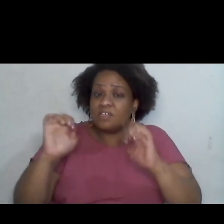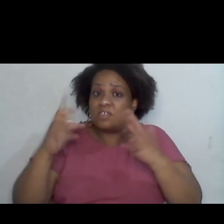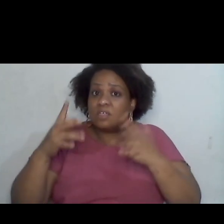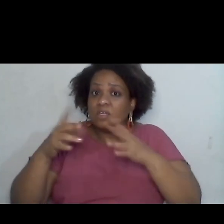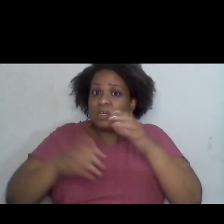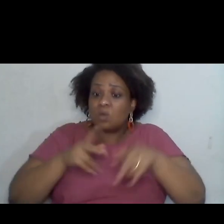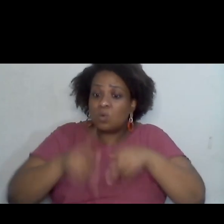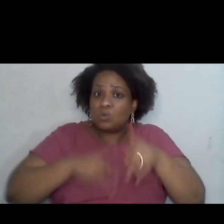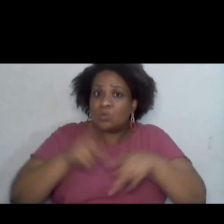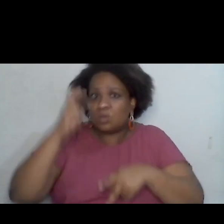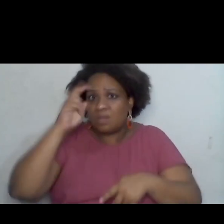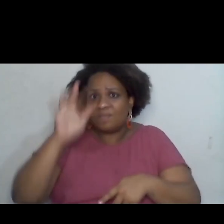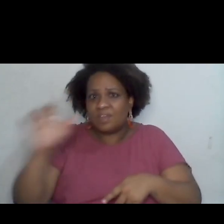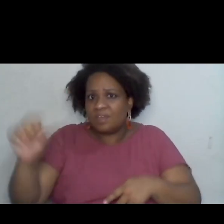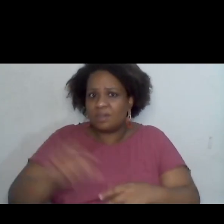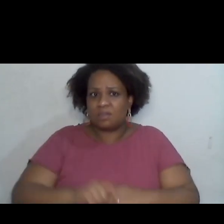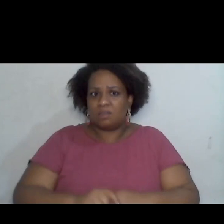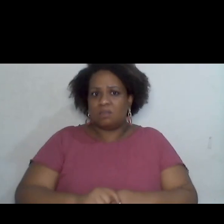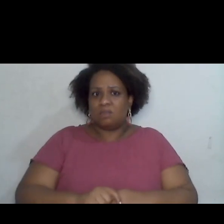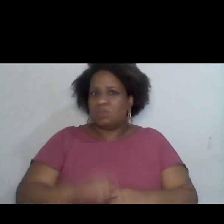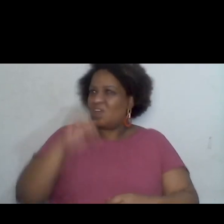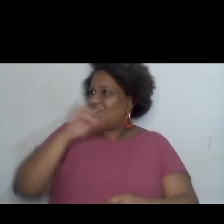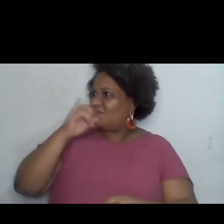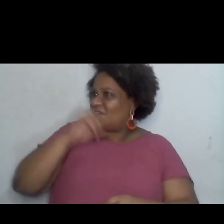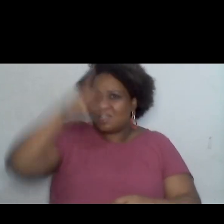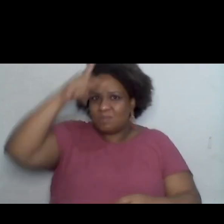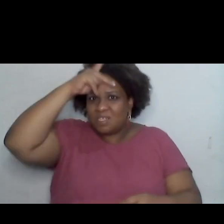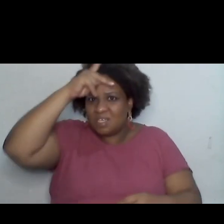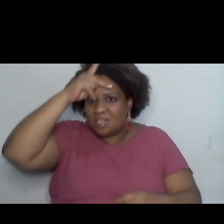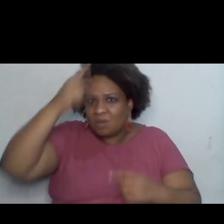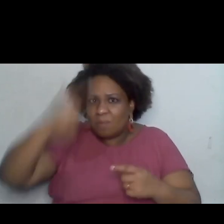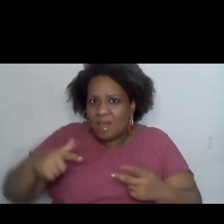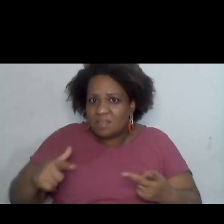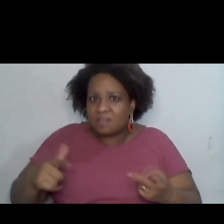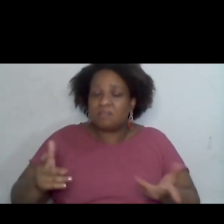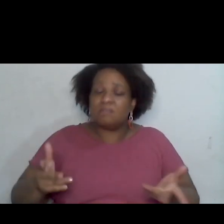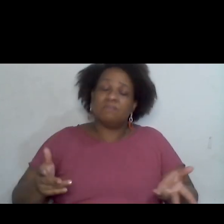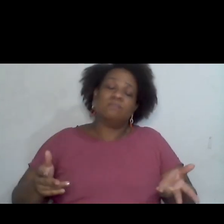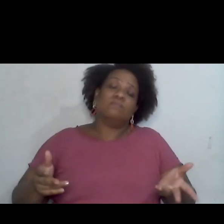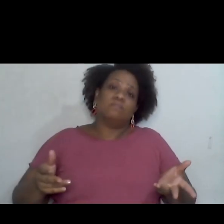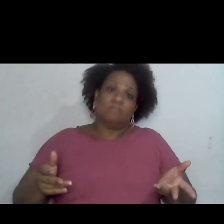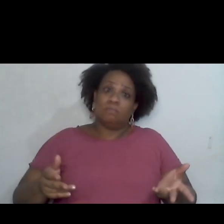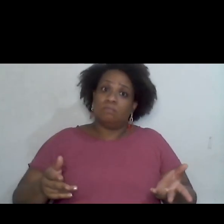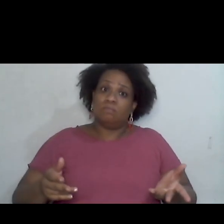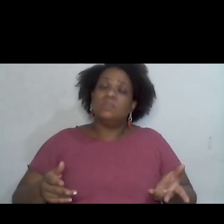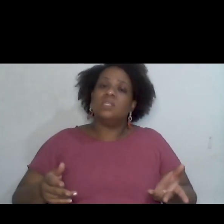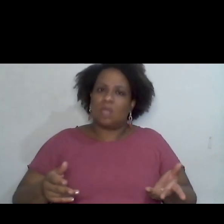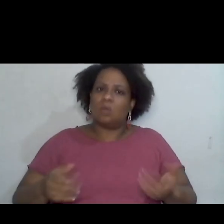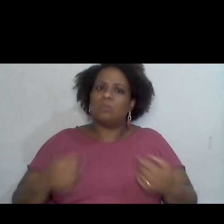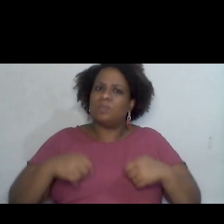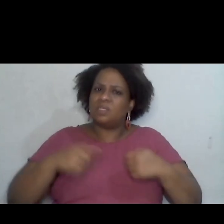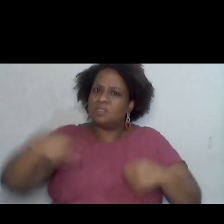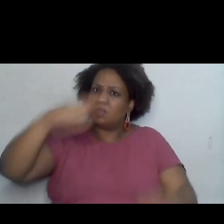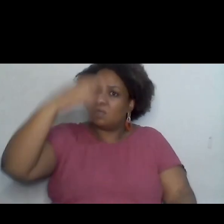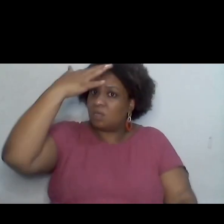Feira de Santana, para não ser só Ivete Sangalo, Piscirico e grandes atrações. Então, assim, a gente precisa também dar compreensão do que nós